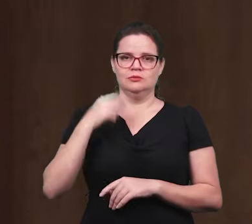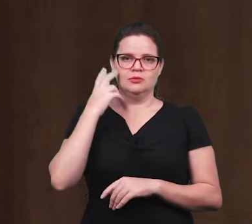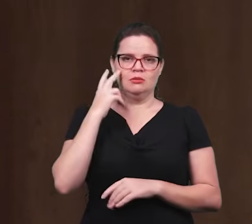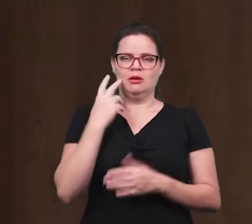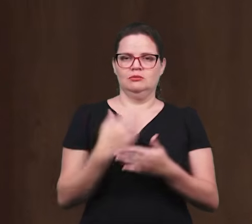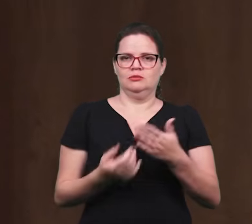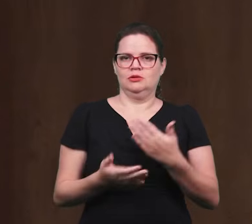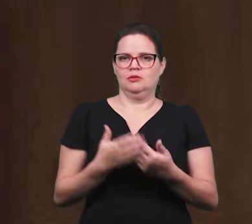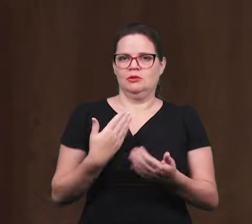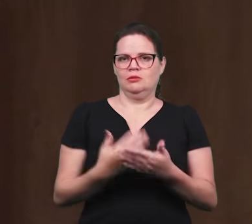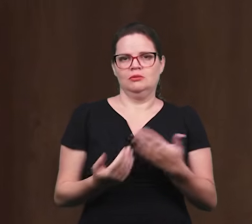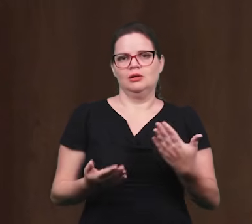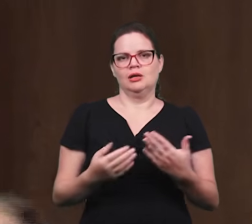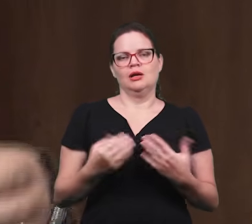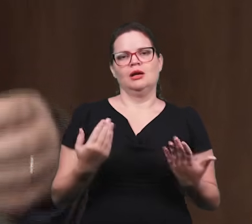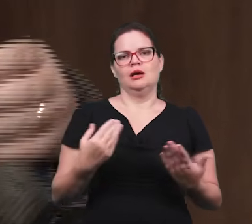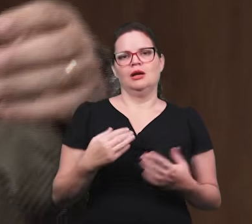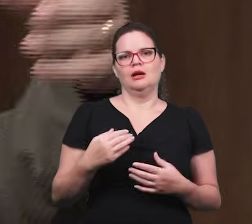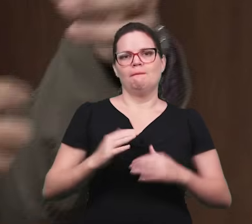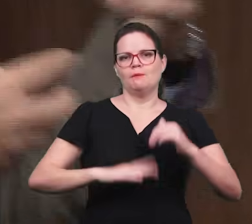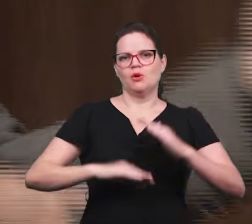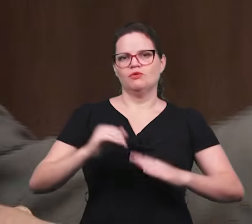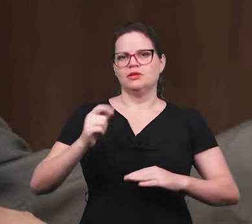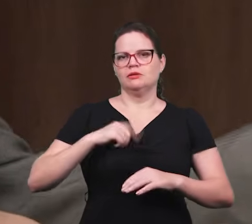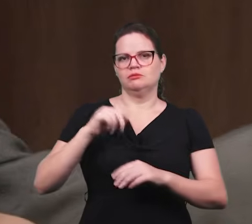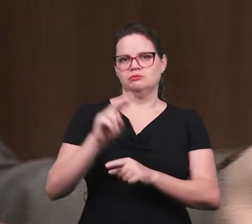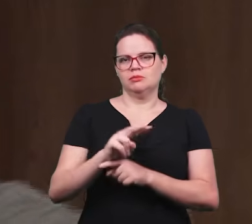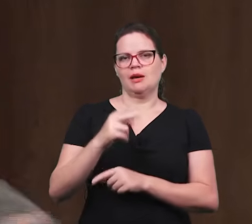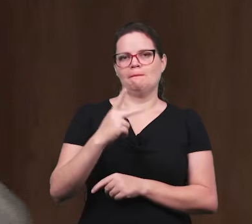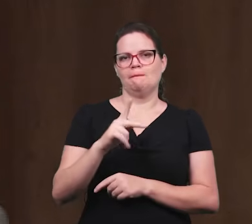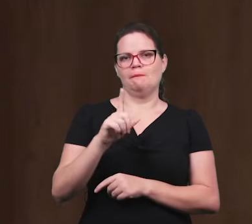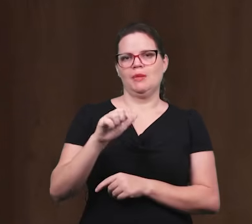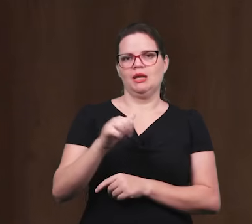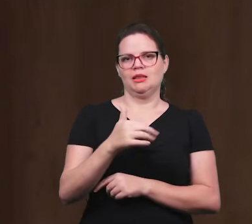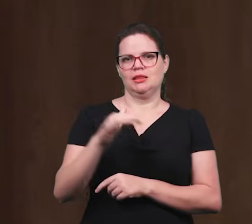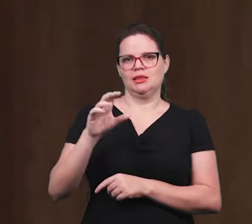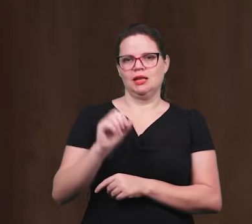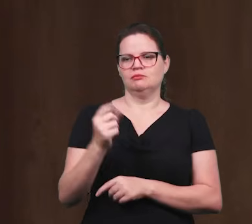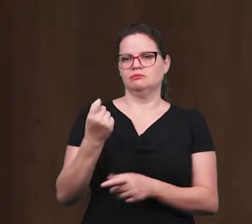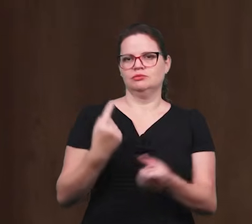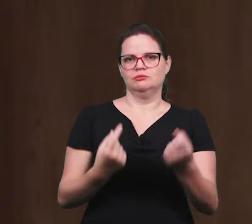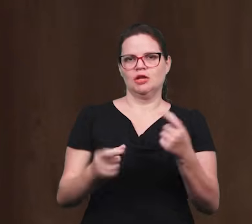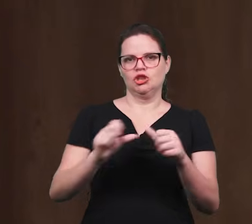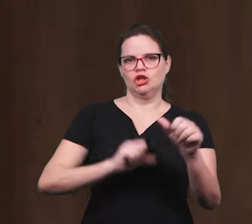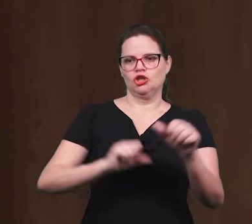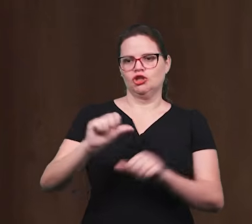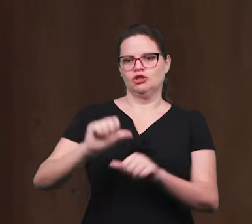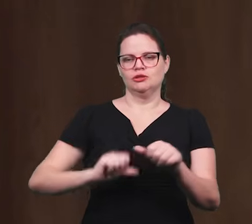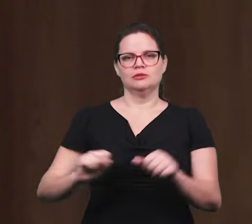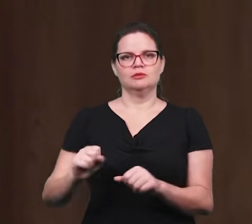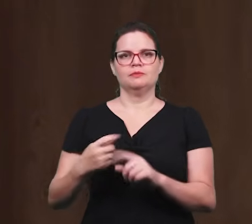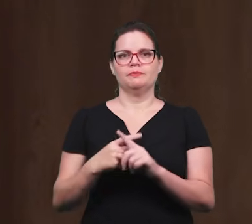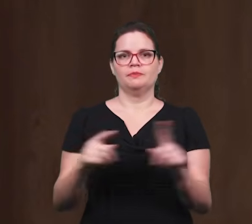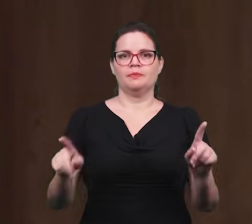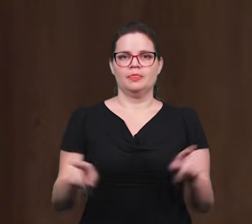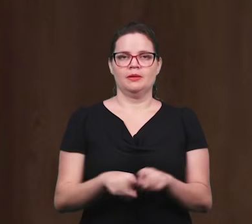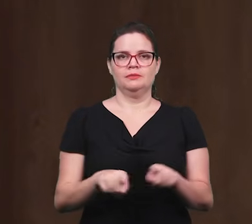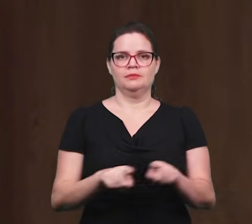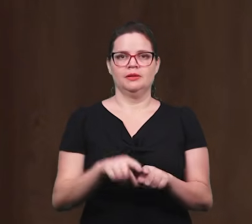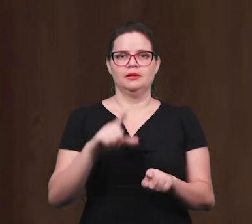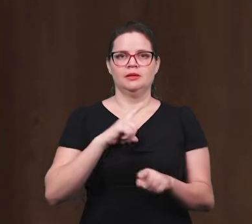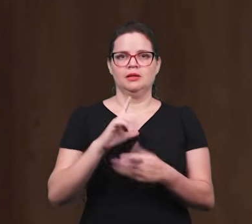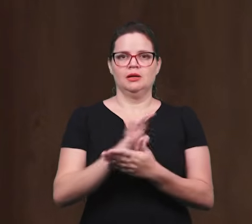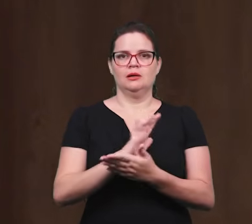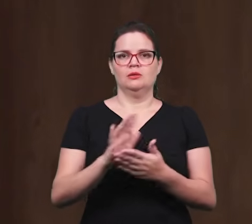qualquer profissão, tem o plantão, tem o período que você vai ficar lá, tem que trabalhar. Mas existe um afastamento que está relacionado